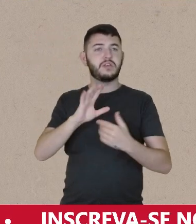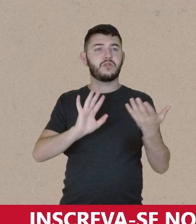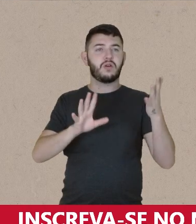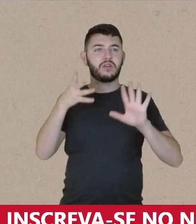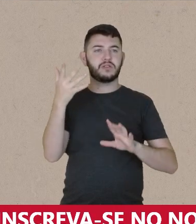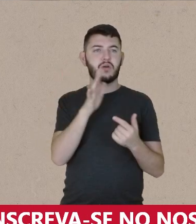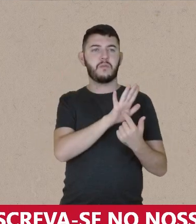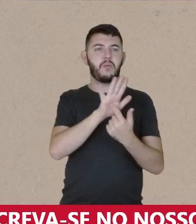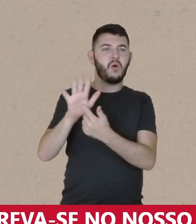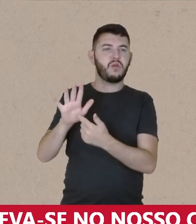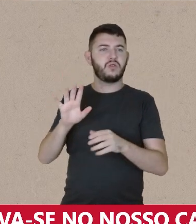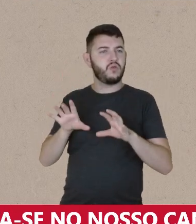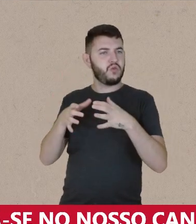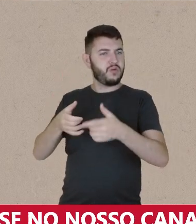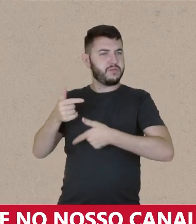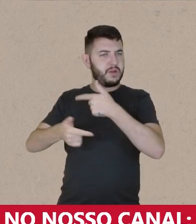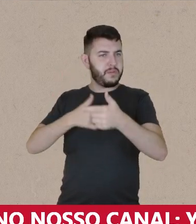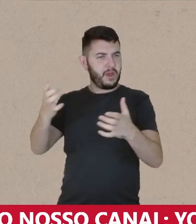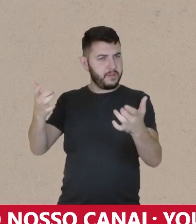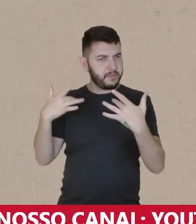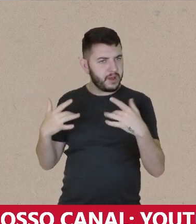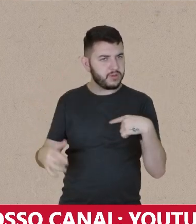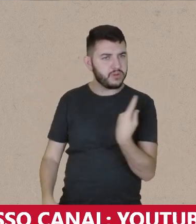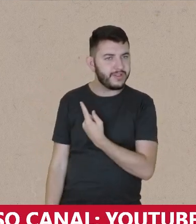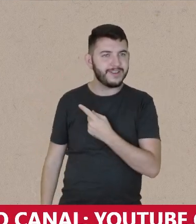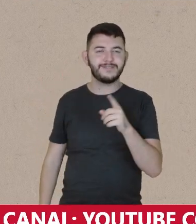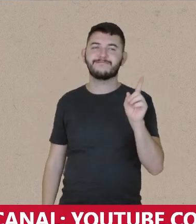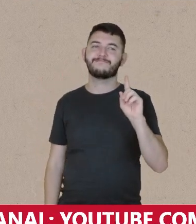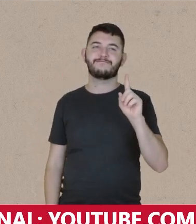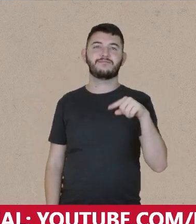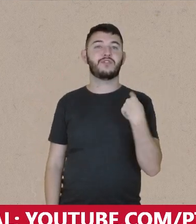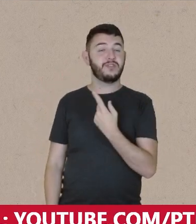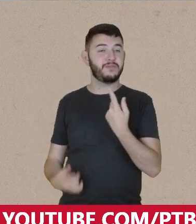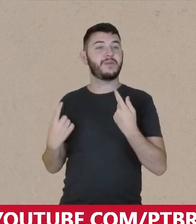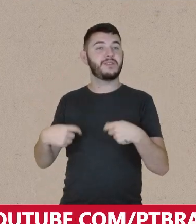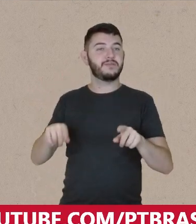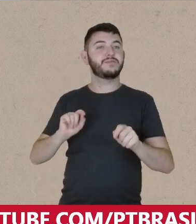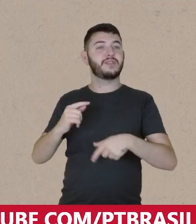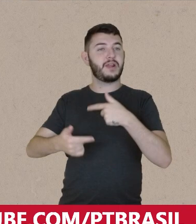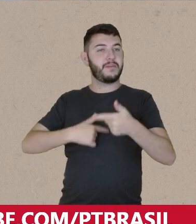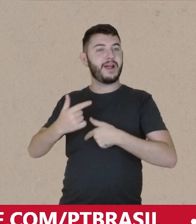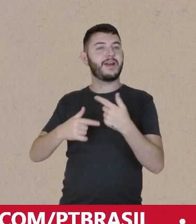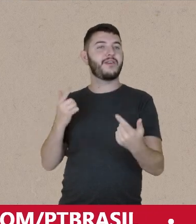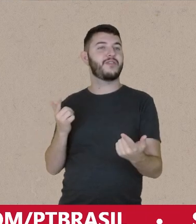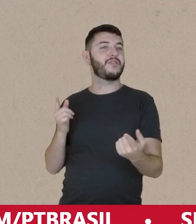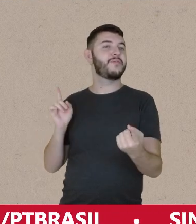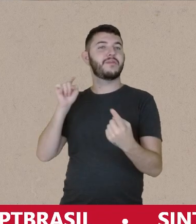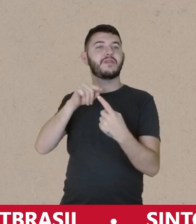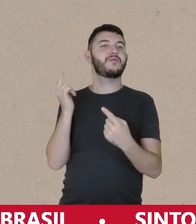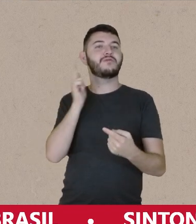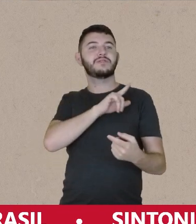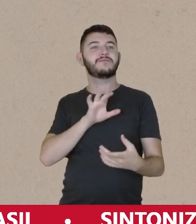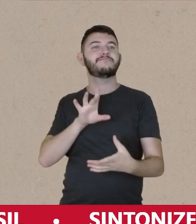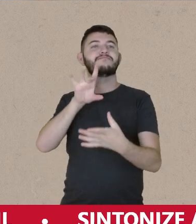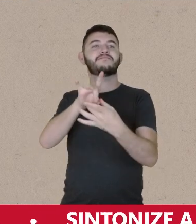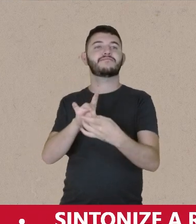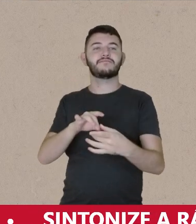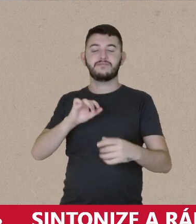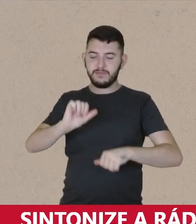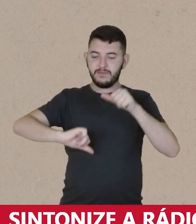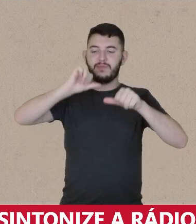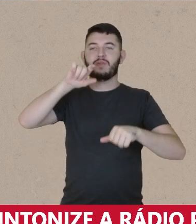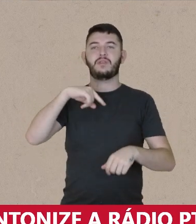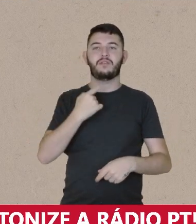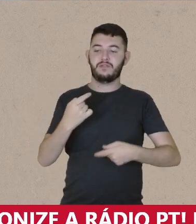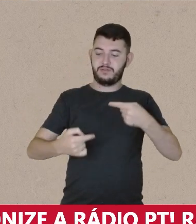nos abandonou. Nós é que temos que estar à altura dela. E essas mudanças que nós discutimos aqui agora é que são